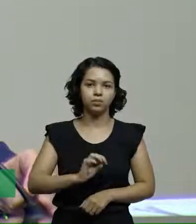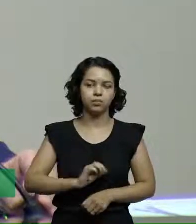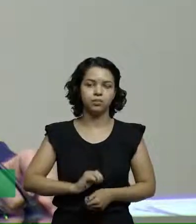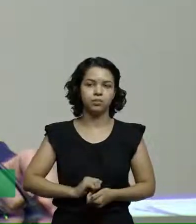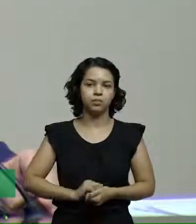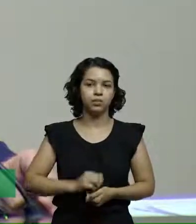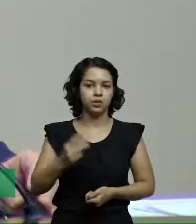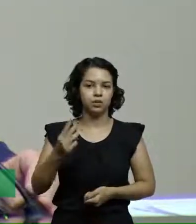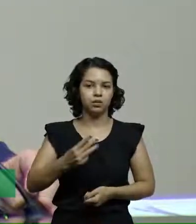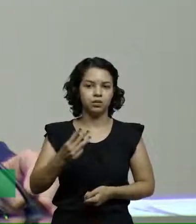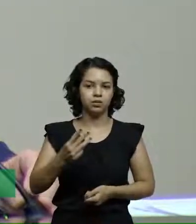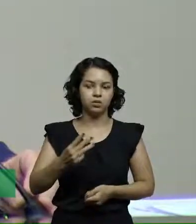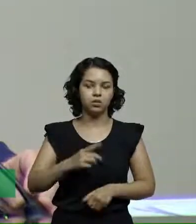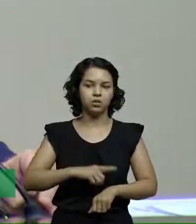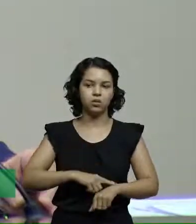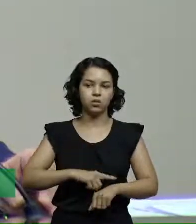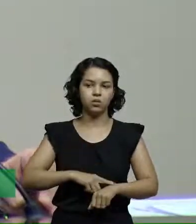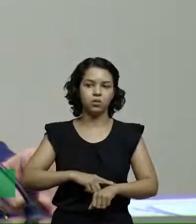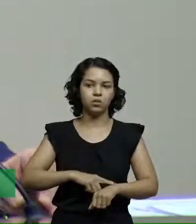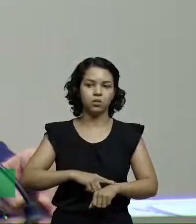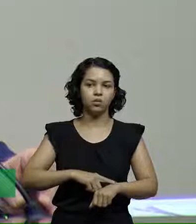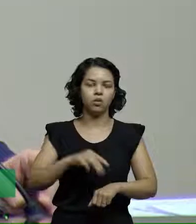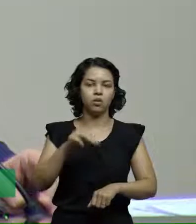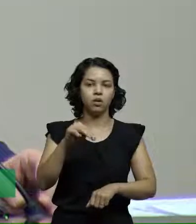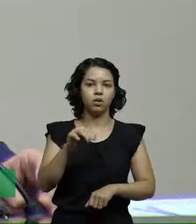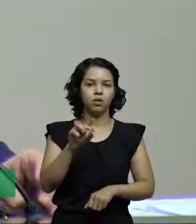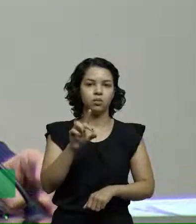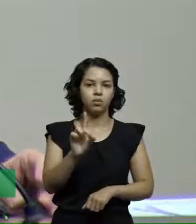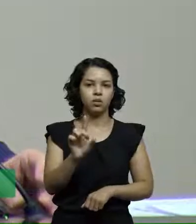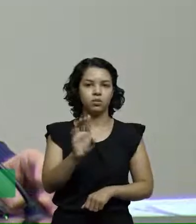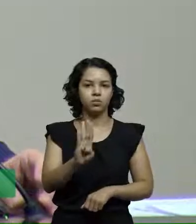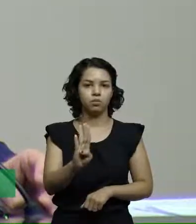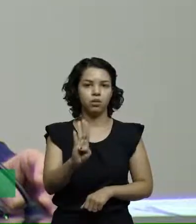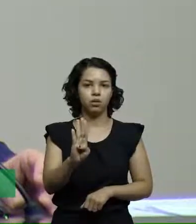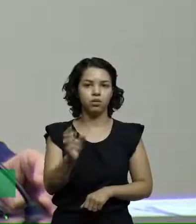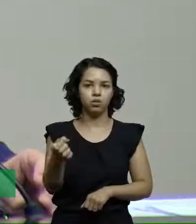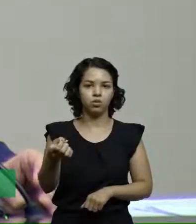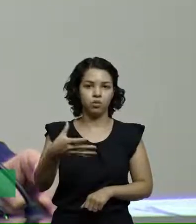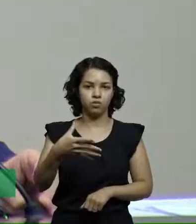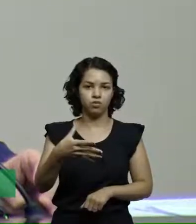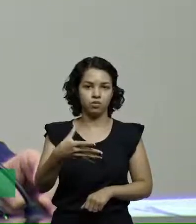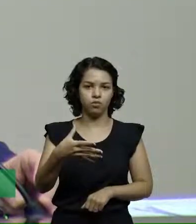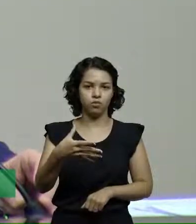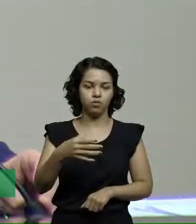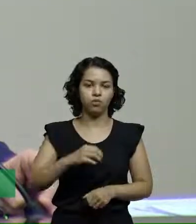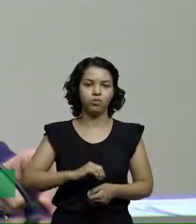Terceiro horário ao bloco MDB Novo.